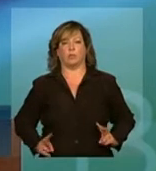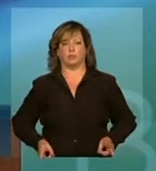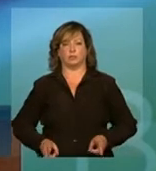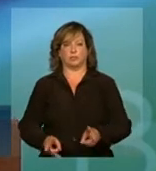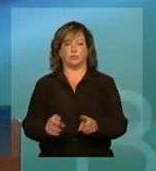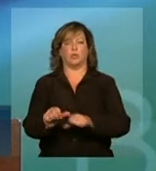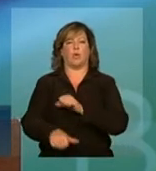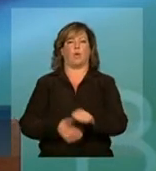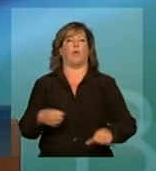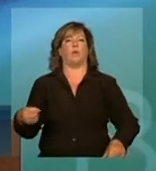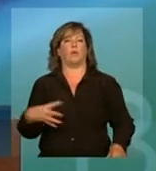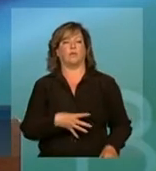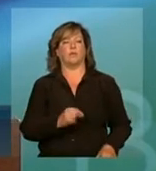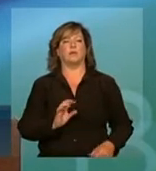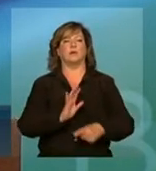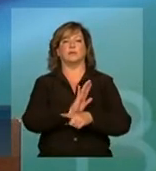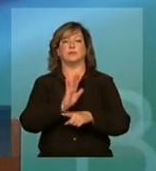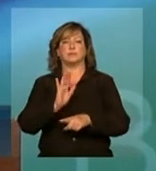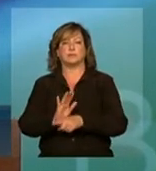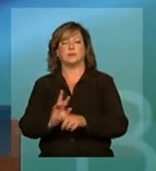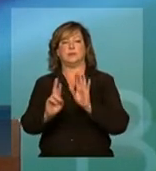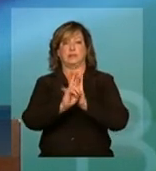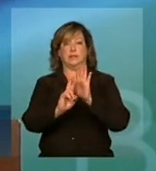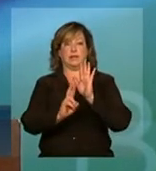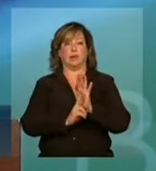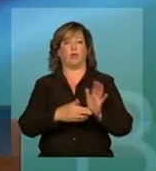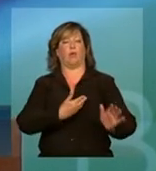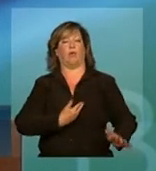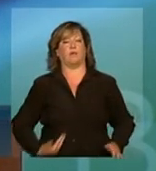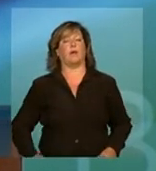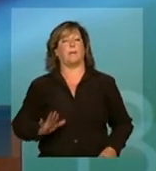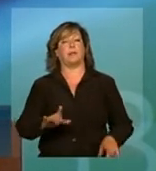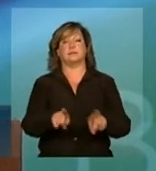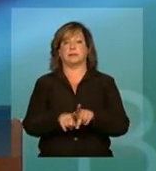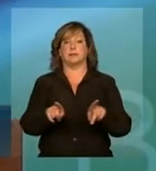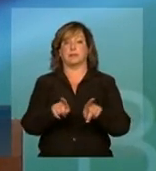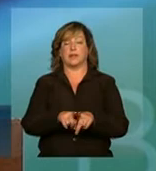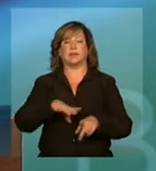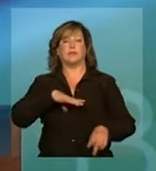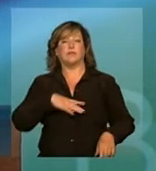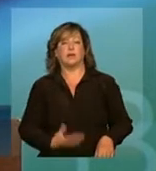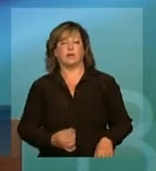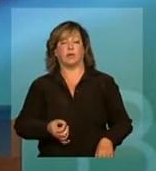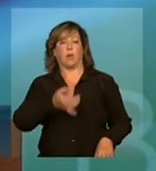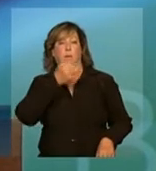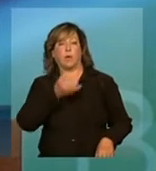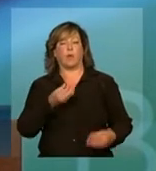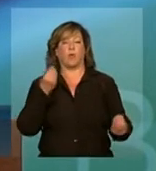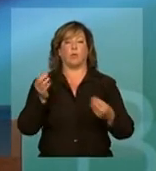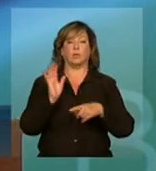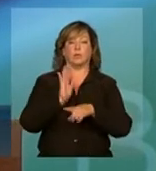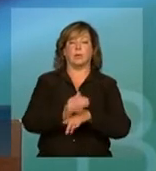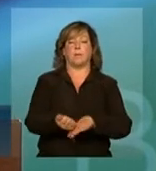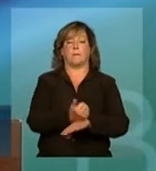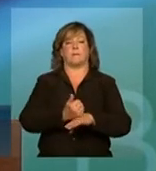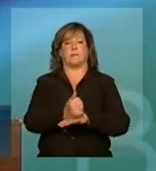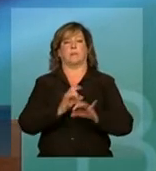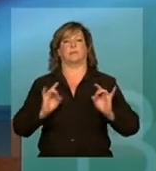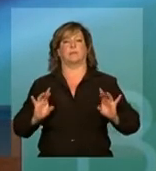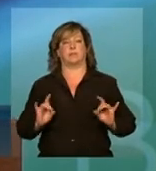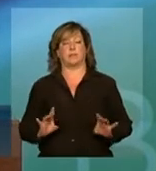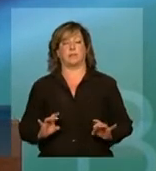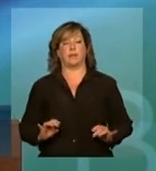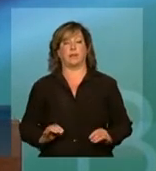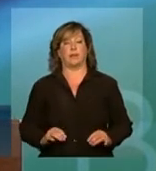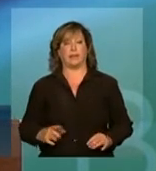renovação, de modo a atender às diretrizes governamentais, mas também desafiando as propostas e contribuindo para o seu aperfeiçoamento. Contar